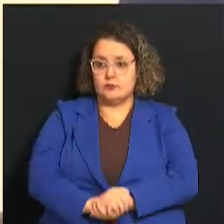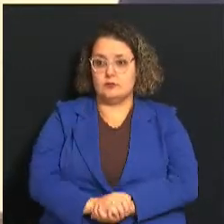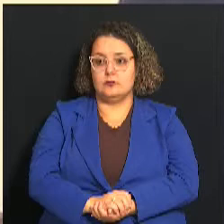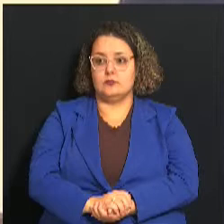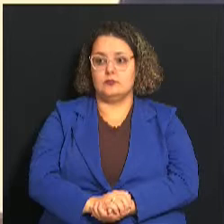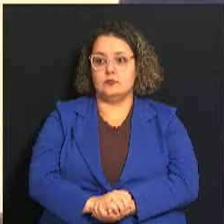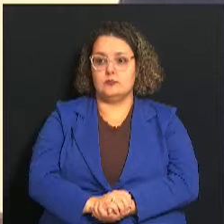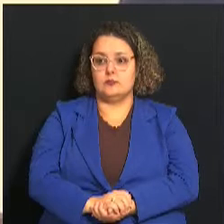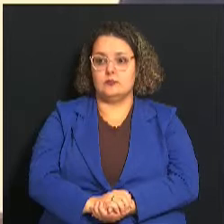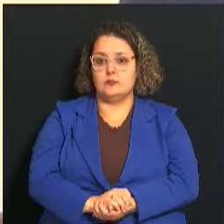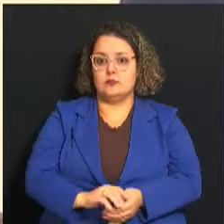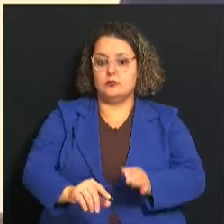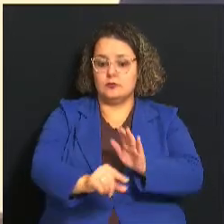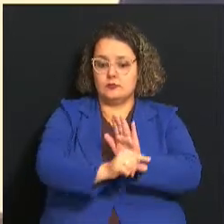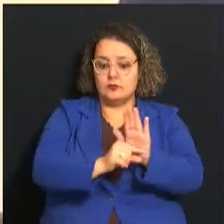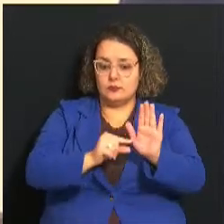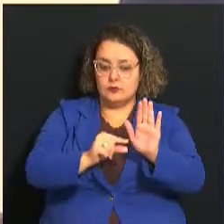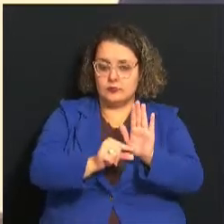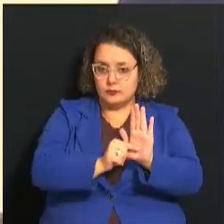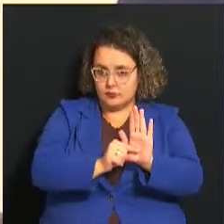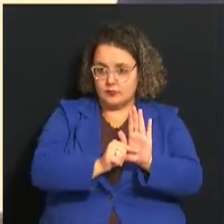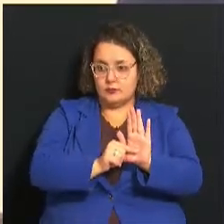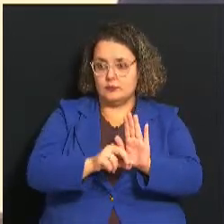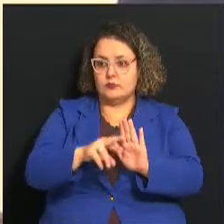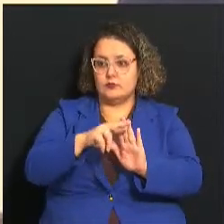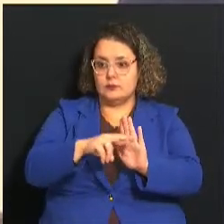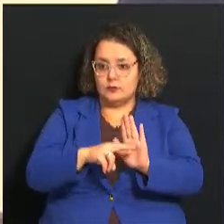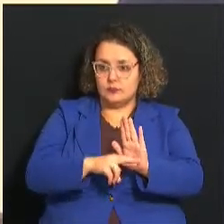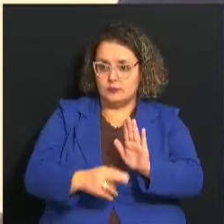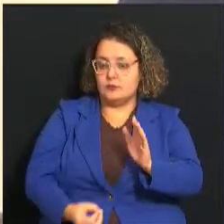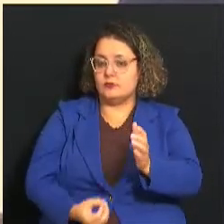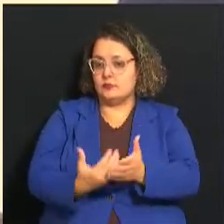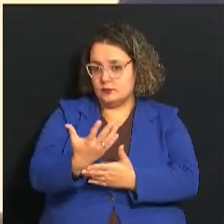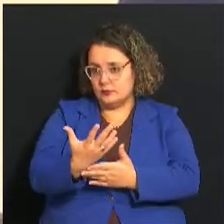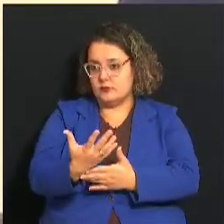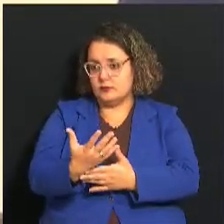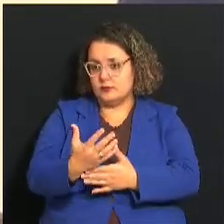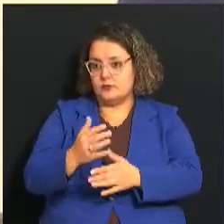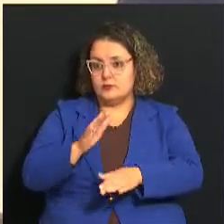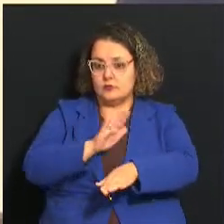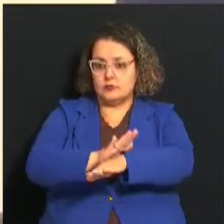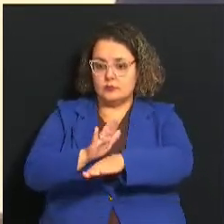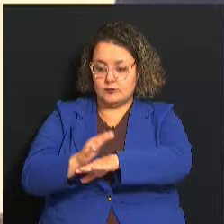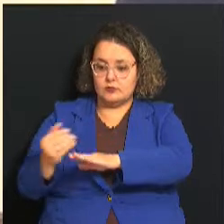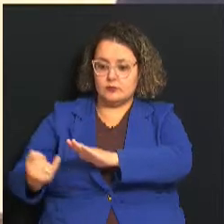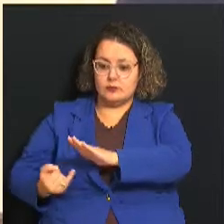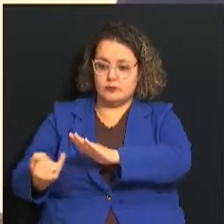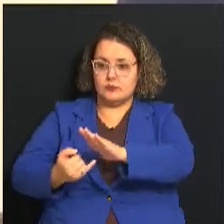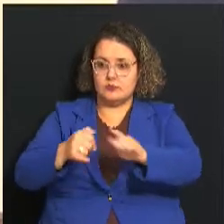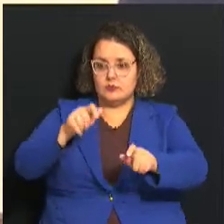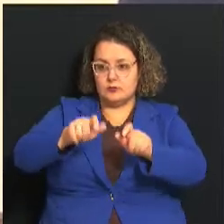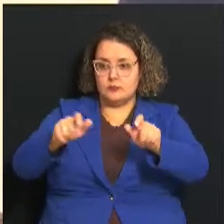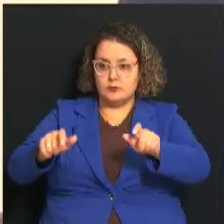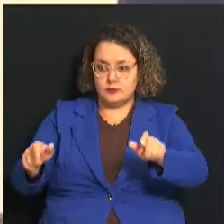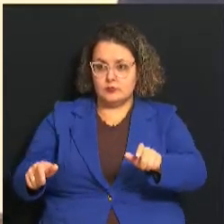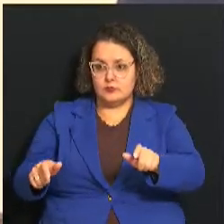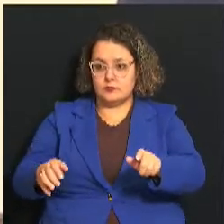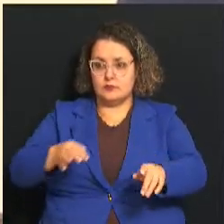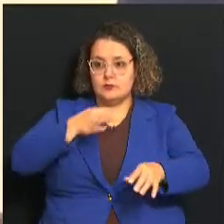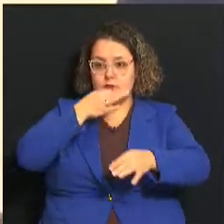de regimento, ela foi construída inicialmente com a contribuição até de algumas entidades e pessoas, de